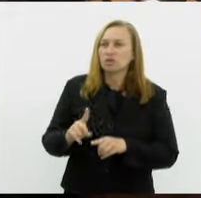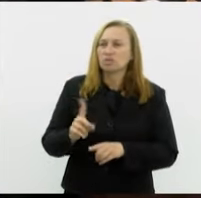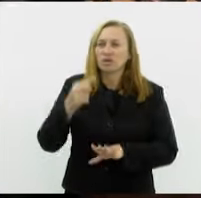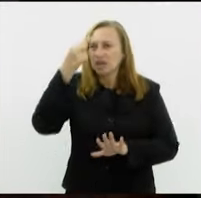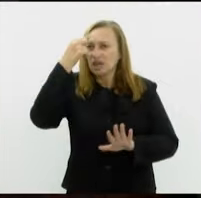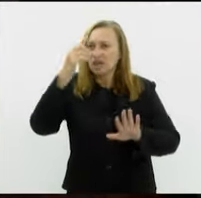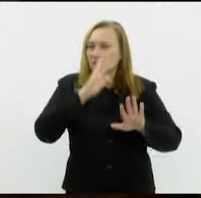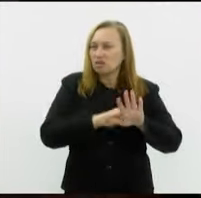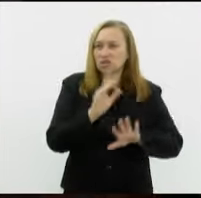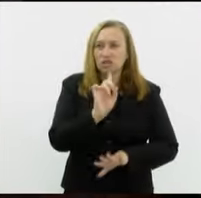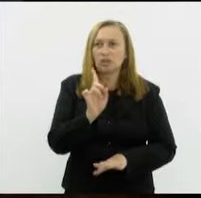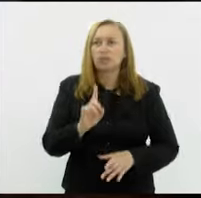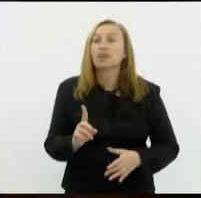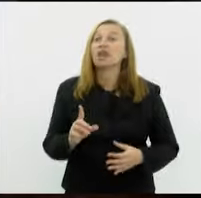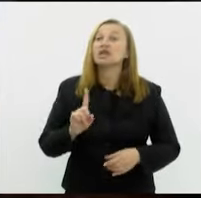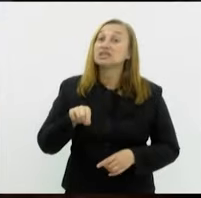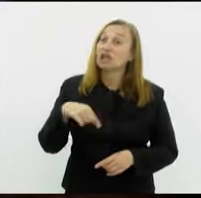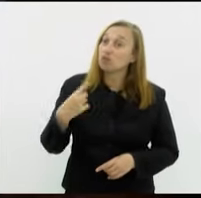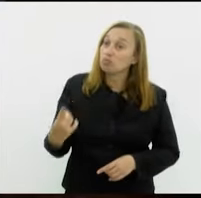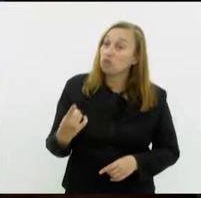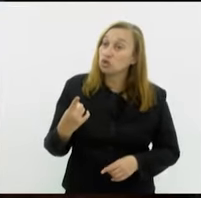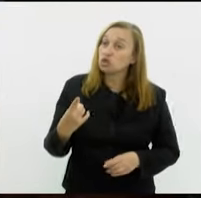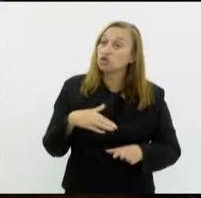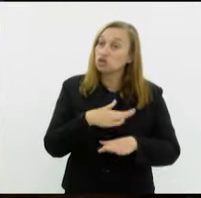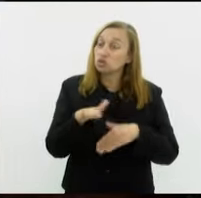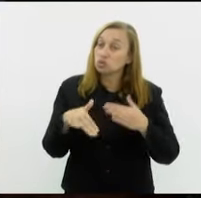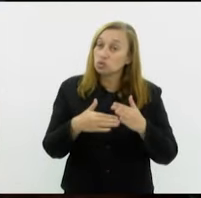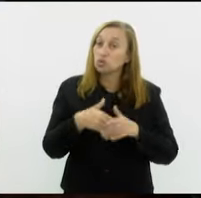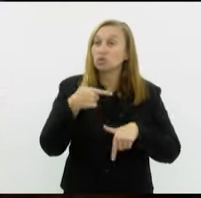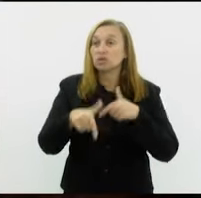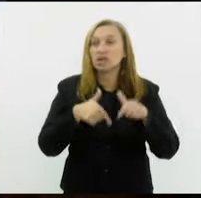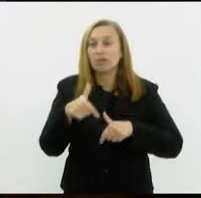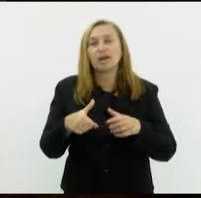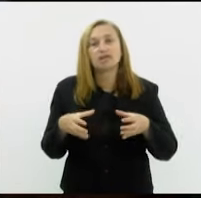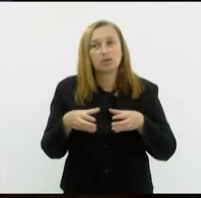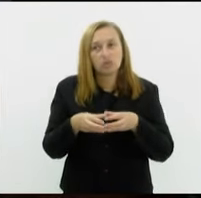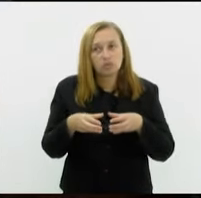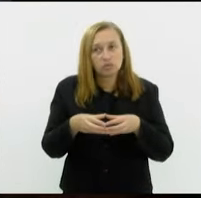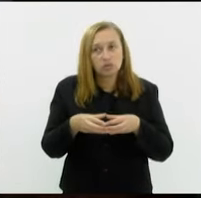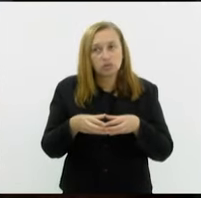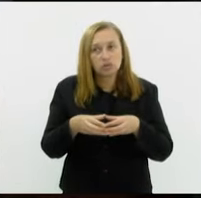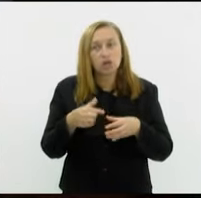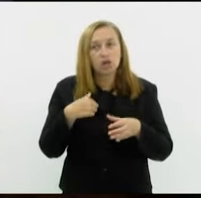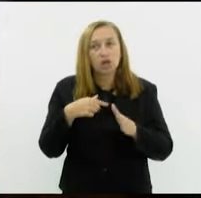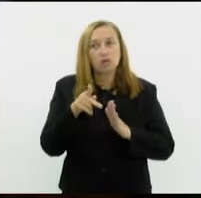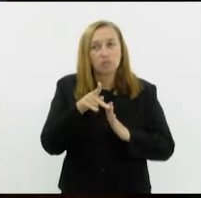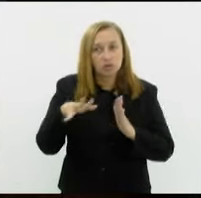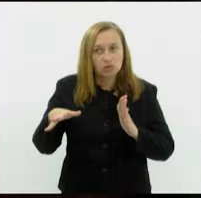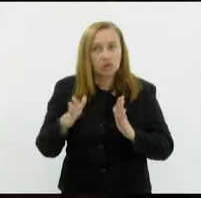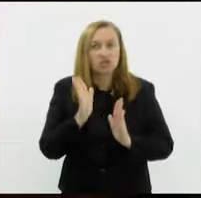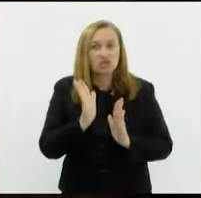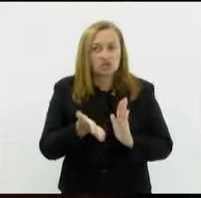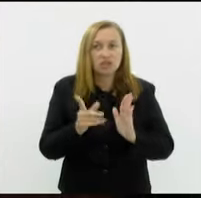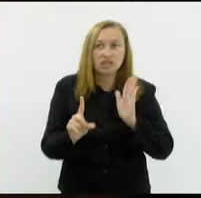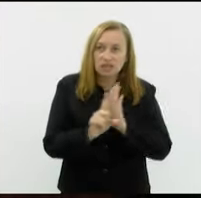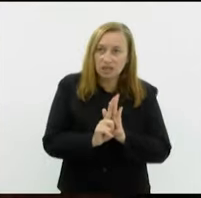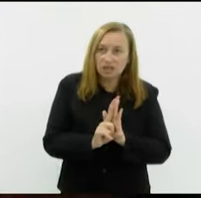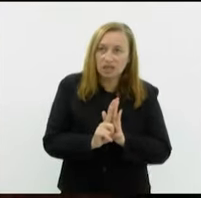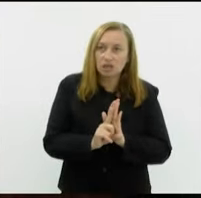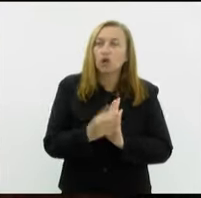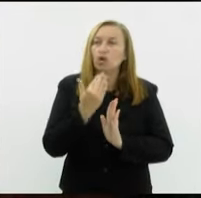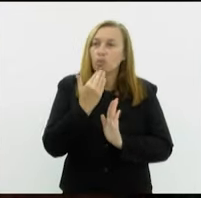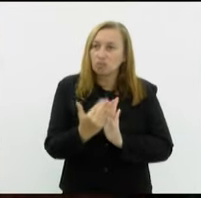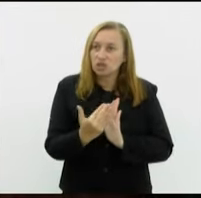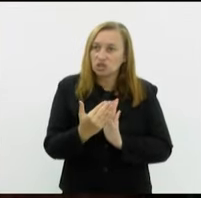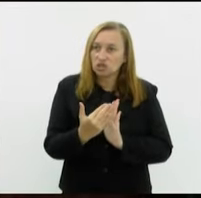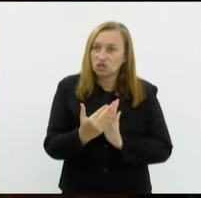O fato é que depois de todo o acervo de trabalho dessa comissão, eu protocolei já nessa legislatura um pedido